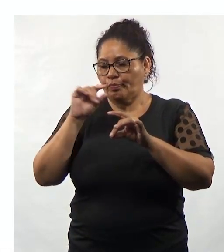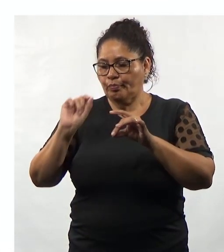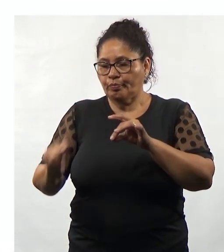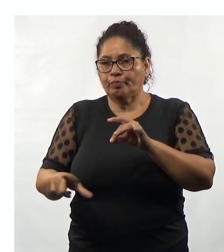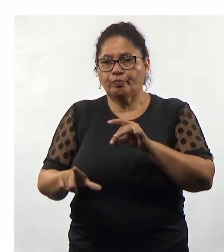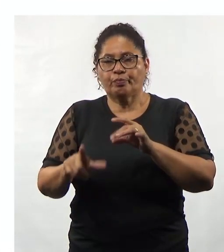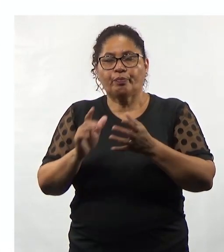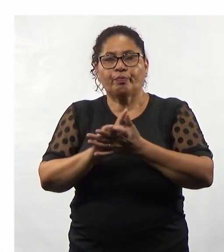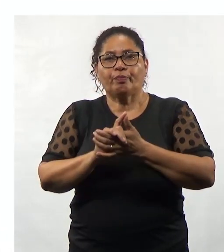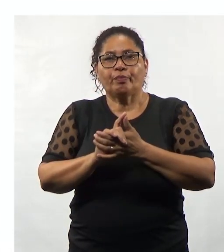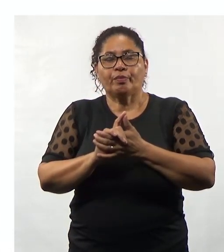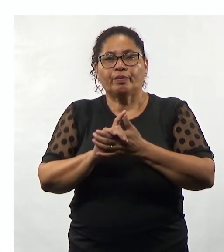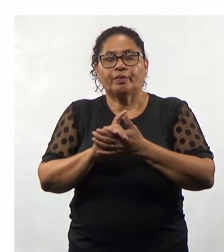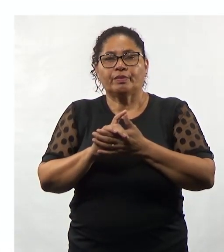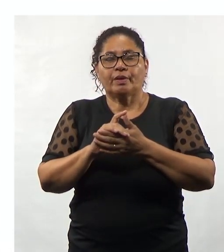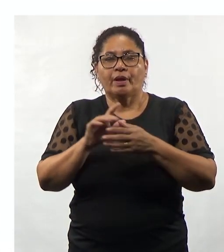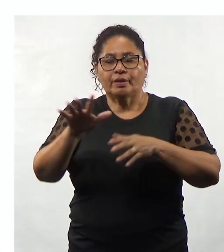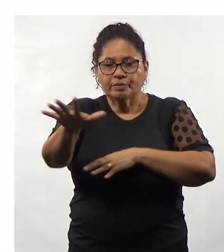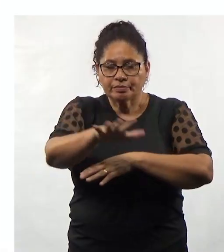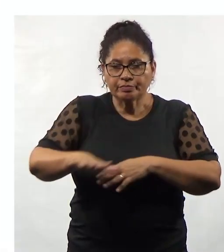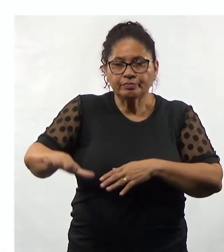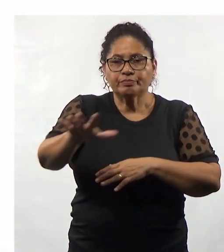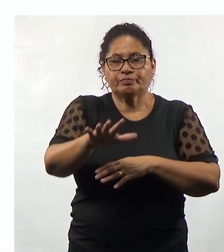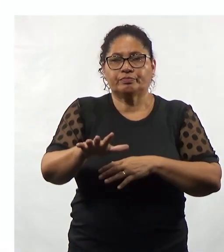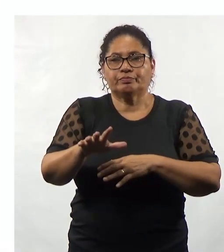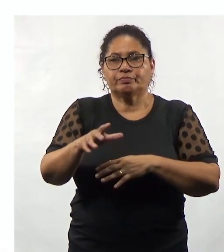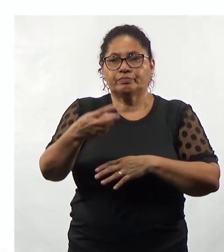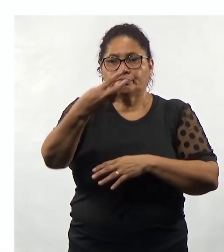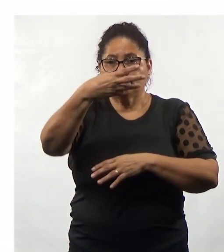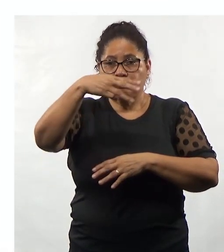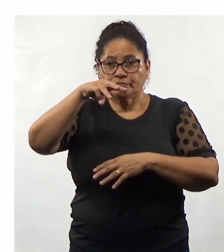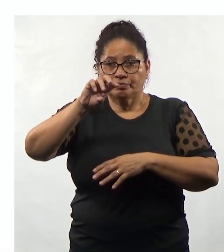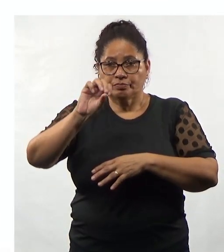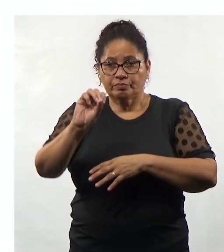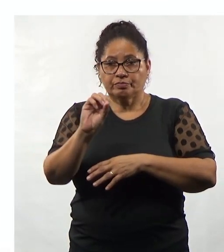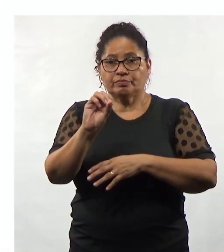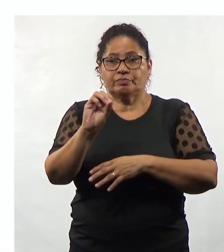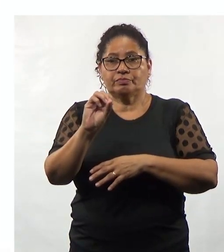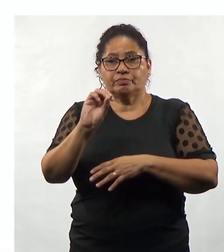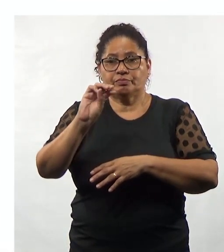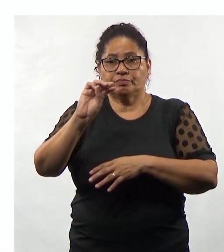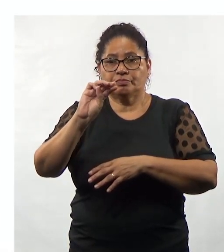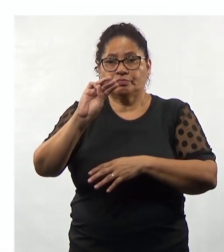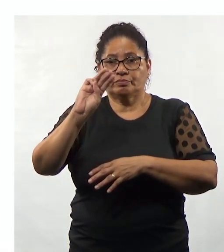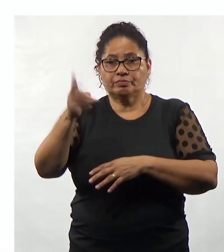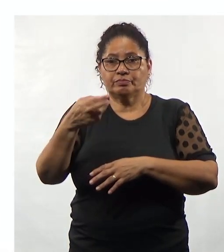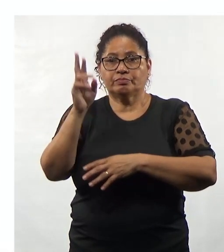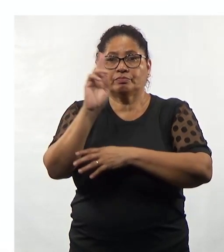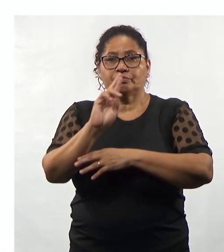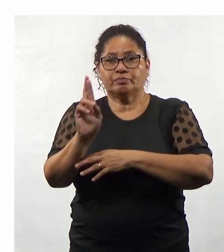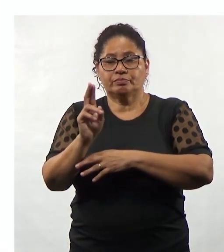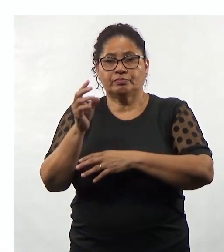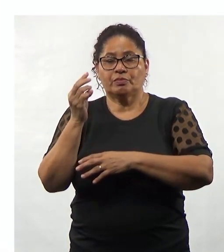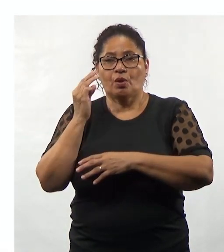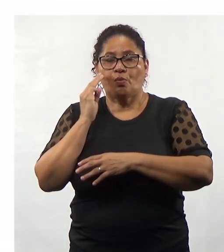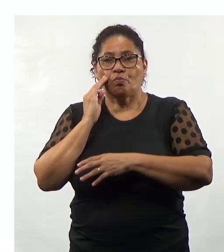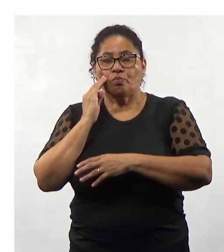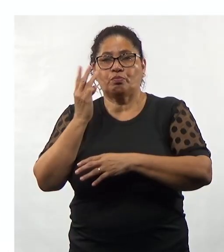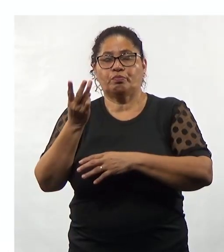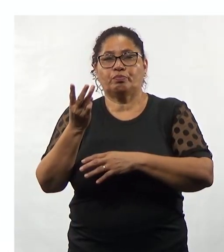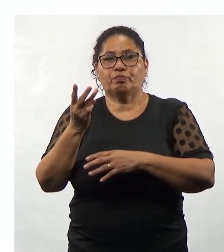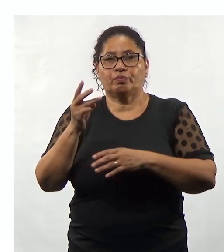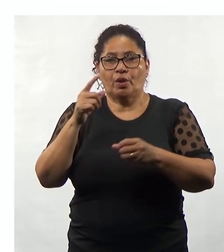Então, um projeto de educação ambiental de 347 mil e a necessidade que nós temos ainda, né, no